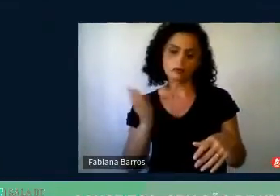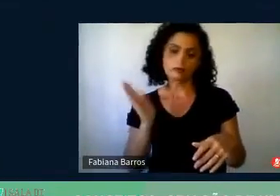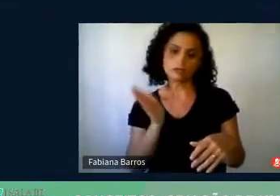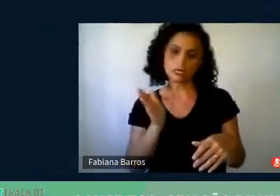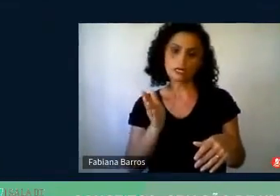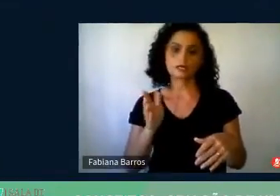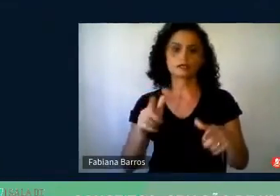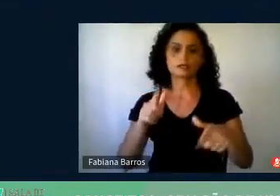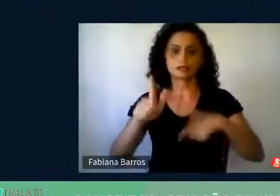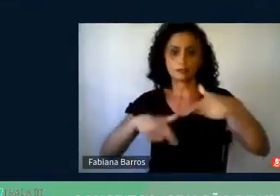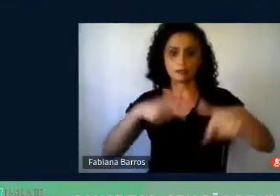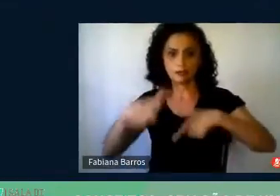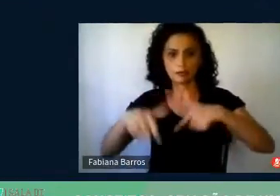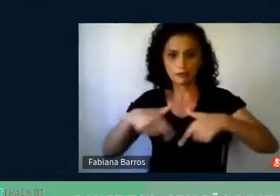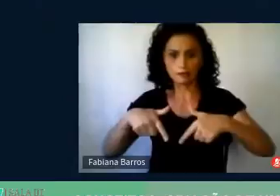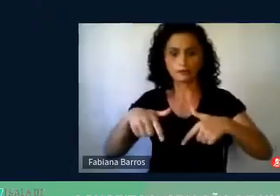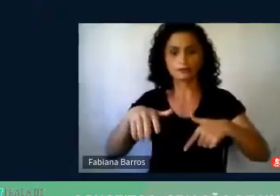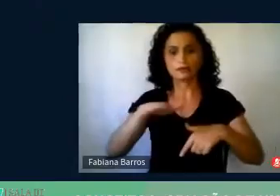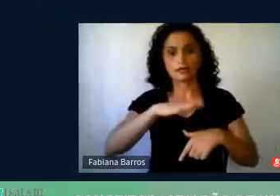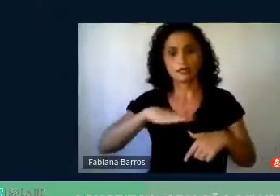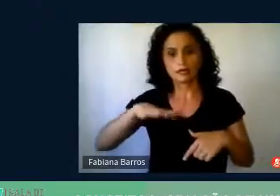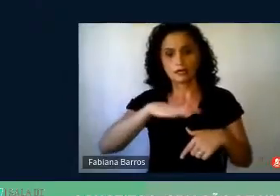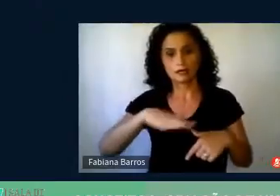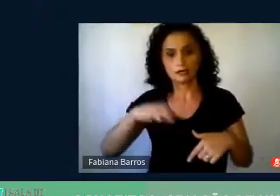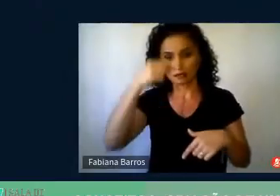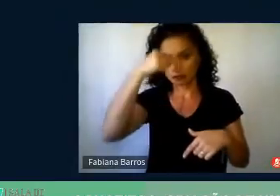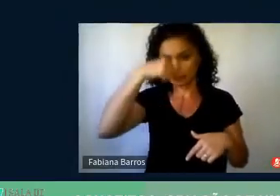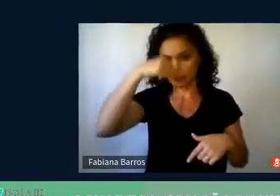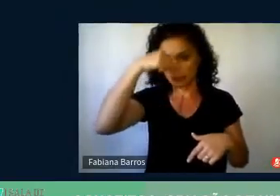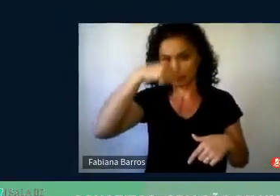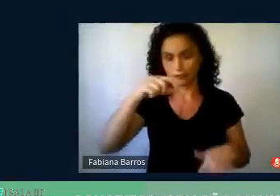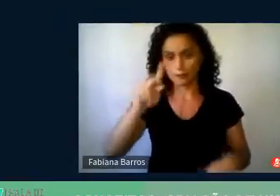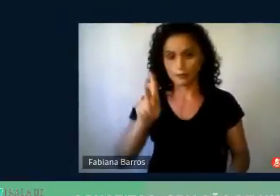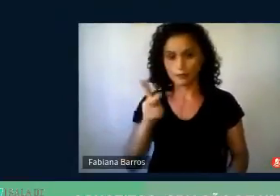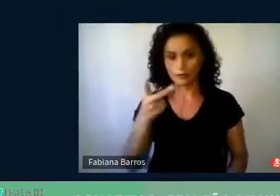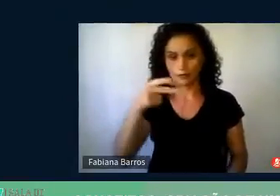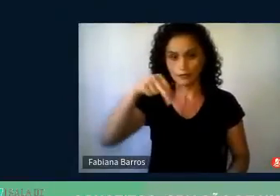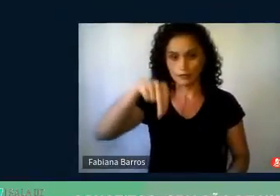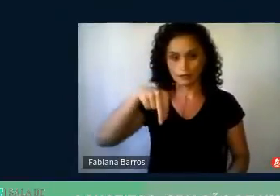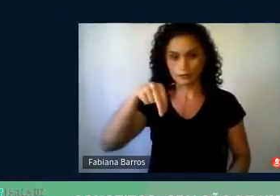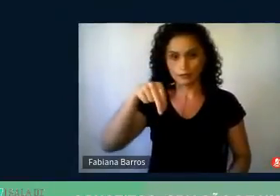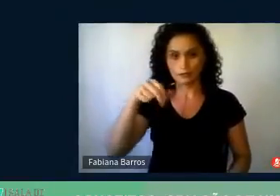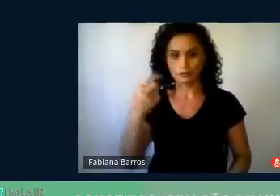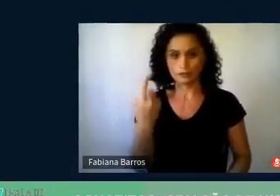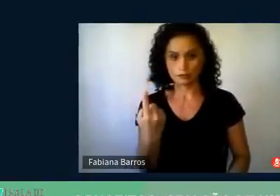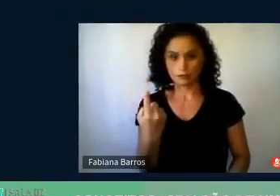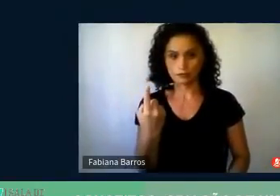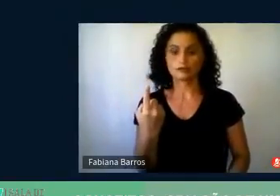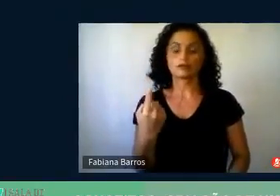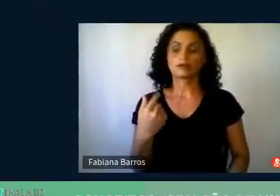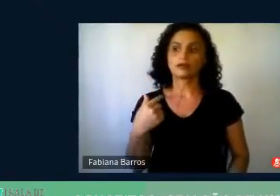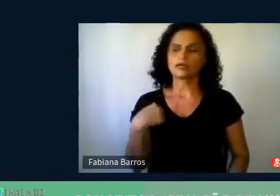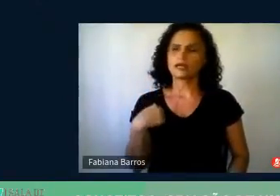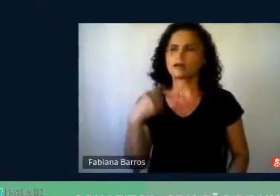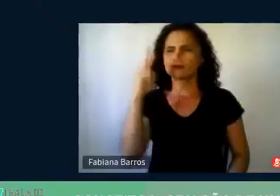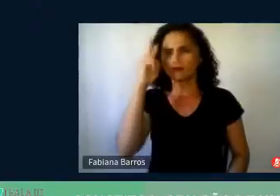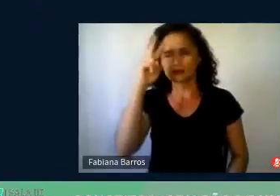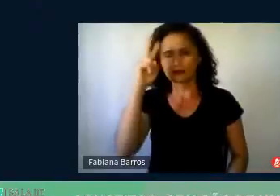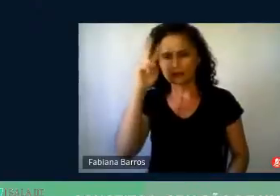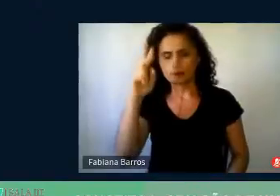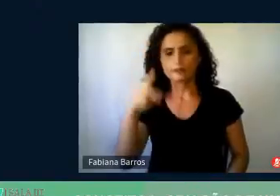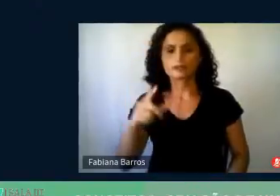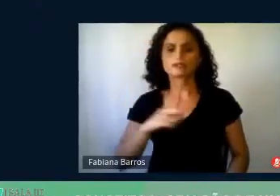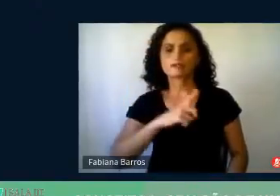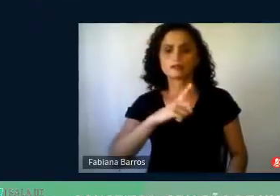via que existia uma competição em quem botava uma sala com mais monitores. Eu lembro que no Brasil, o Anderson era o coordenador, a gente tinha aí 3 ou 4